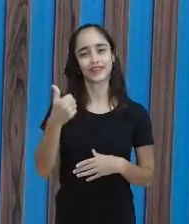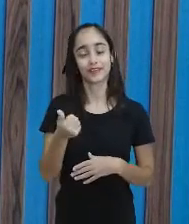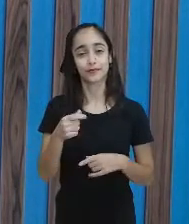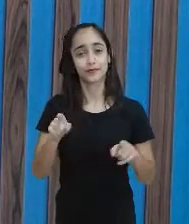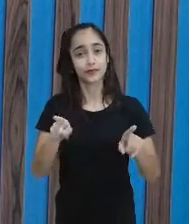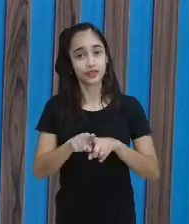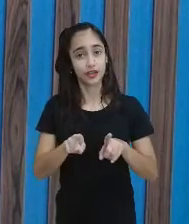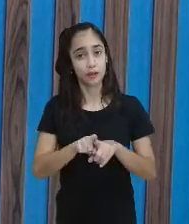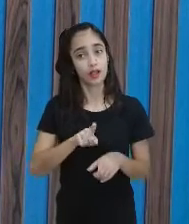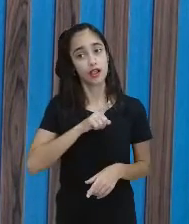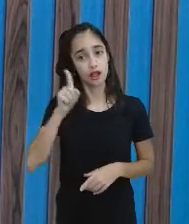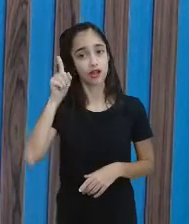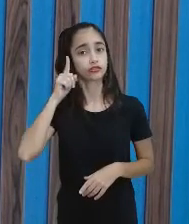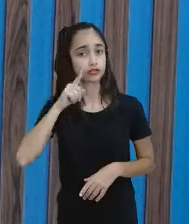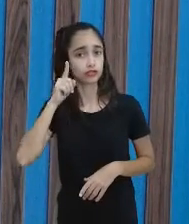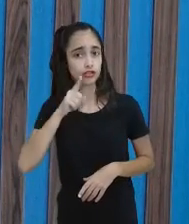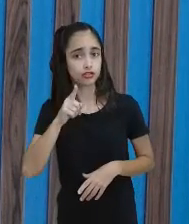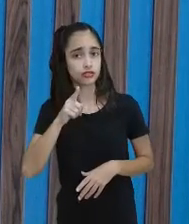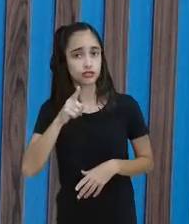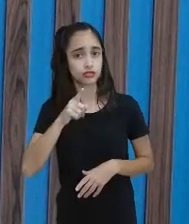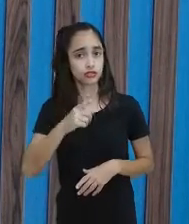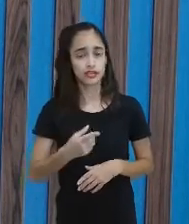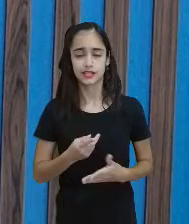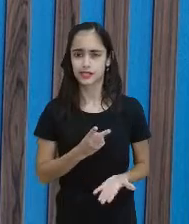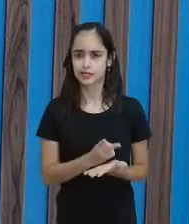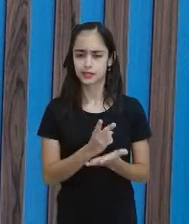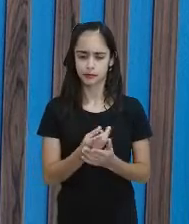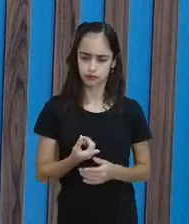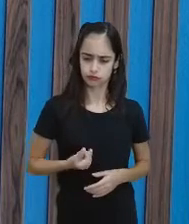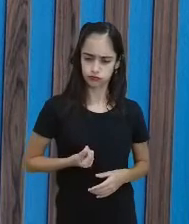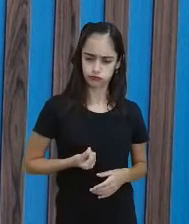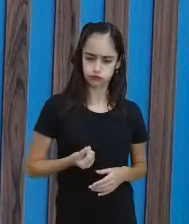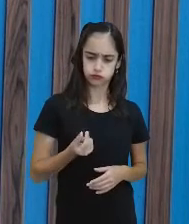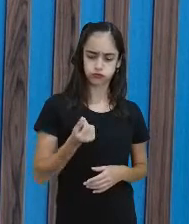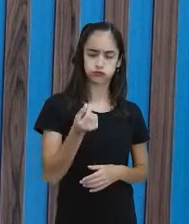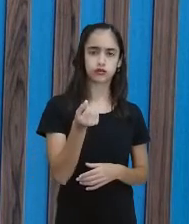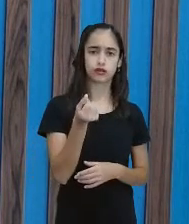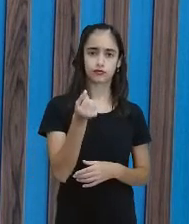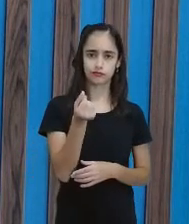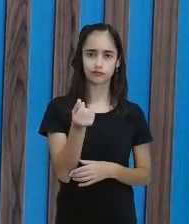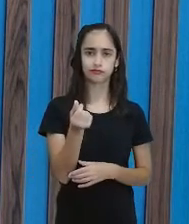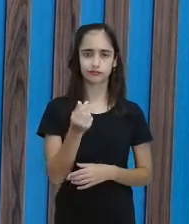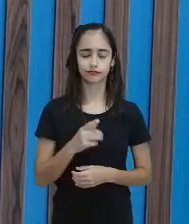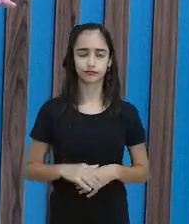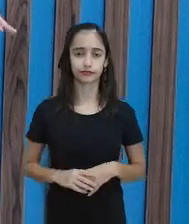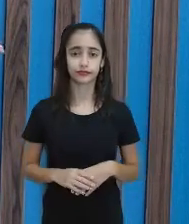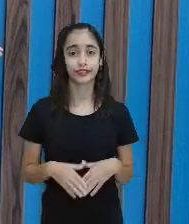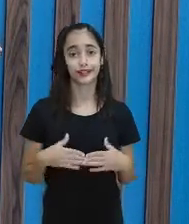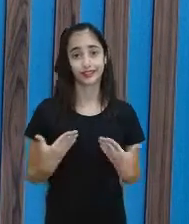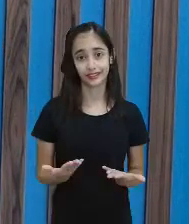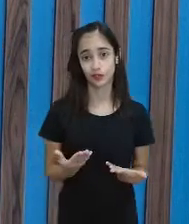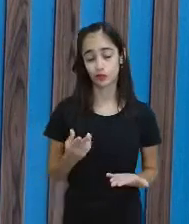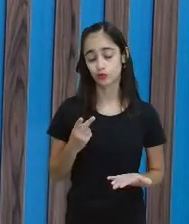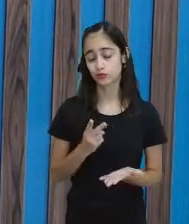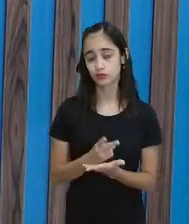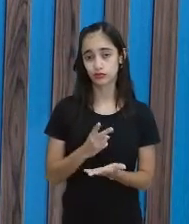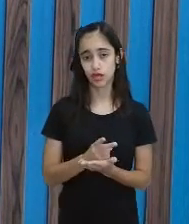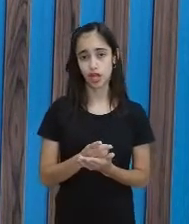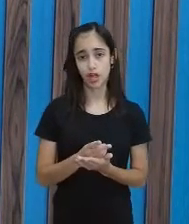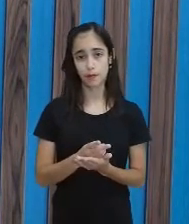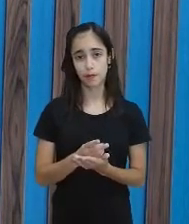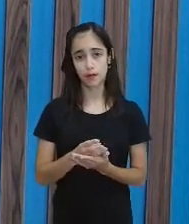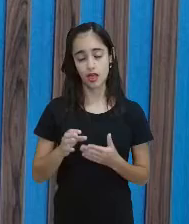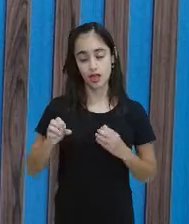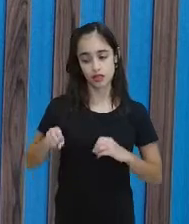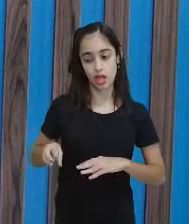é gigantesco, né? Então, desde pequeno, né? Desde da educação básica, os